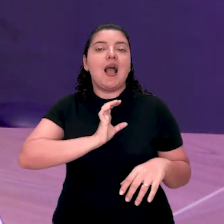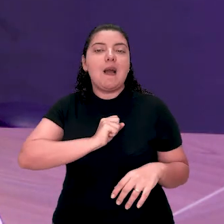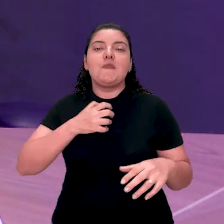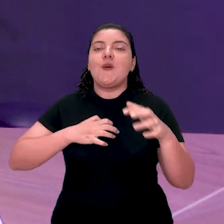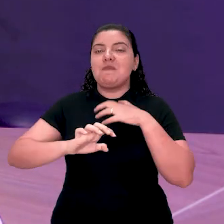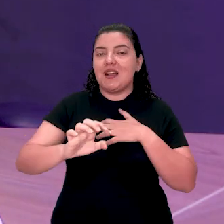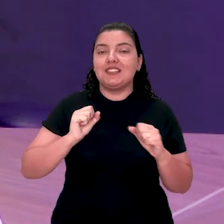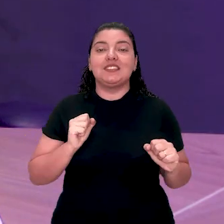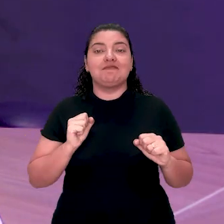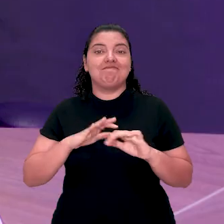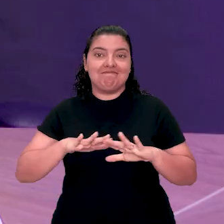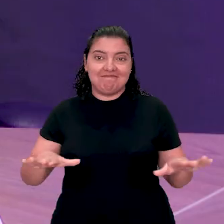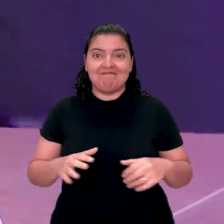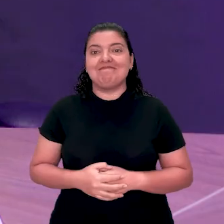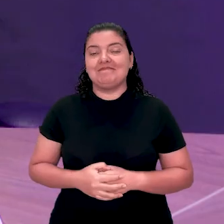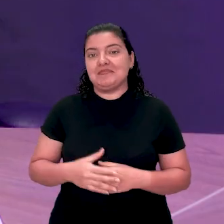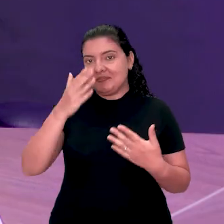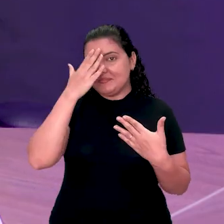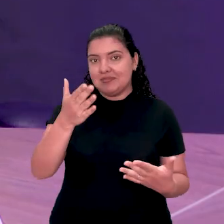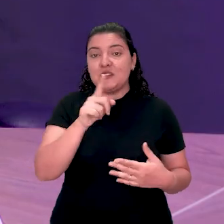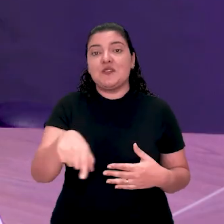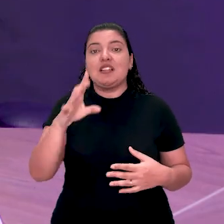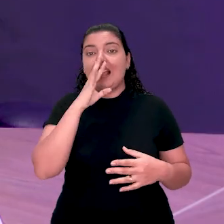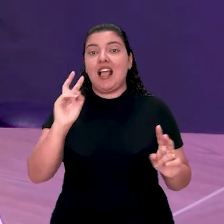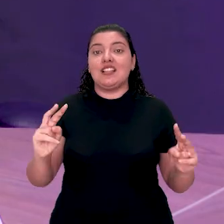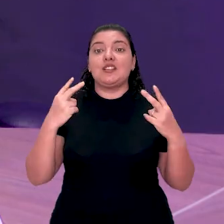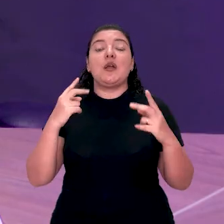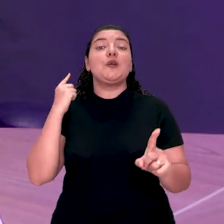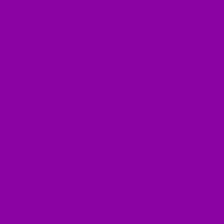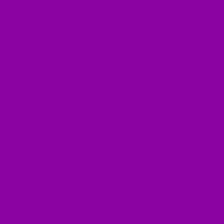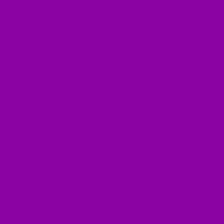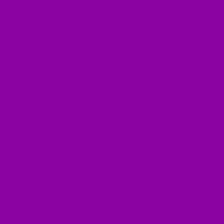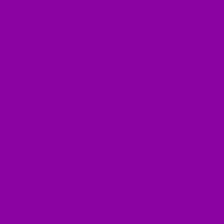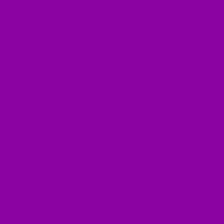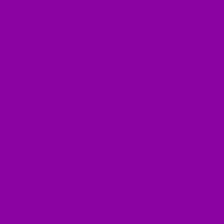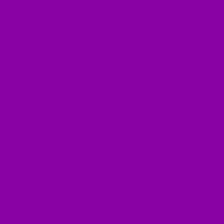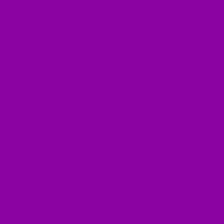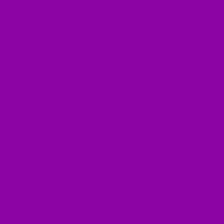empatia. É isso que a gente busca. Muito obrigada a todo mundo que assistiu e até o próximo.